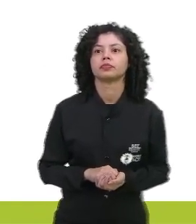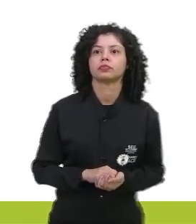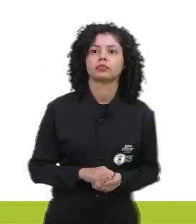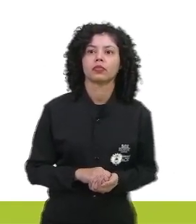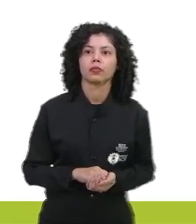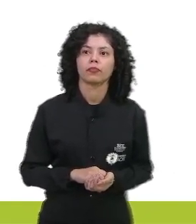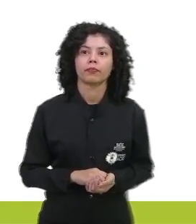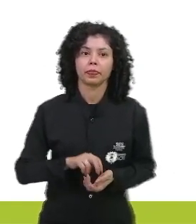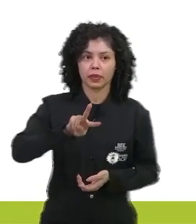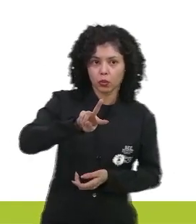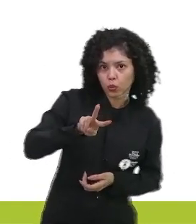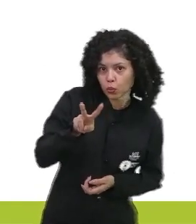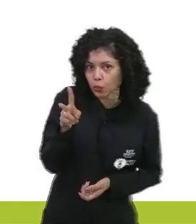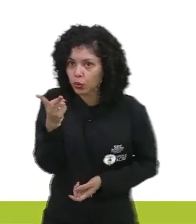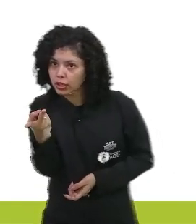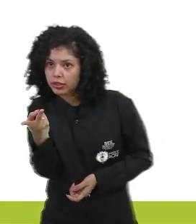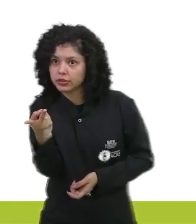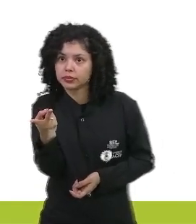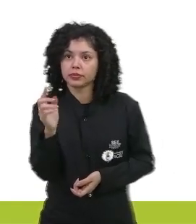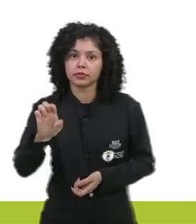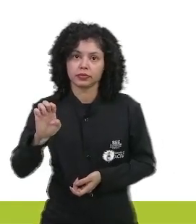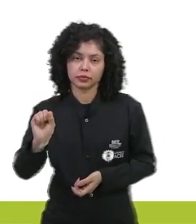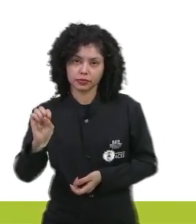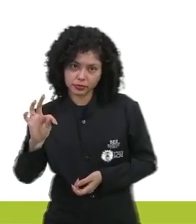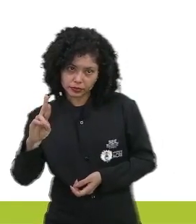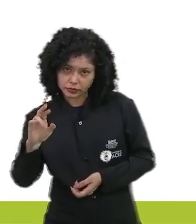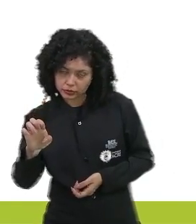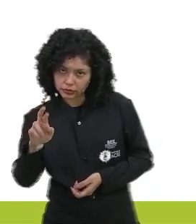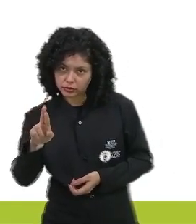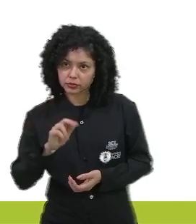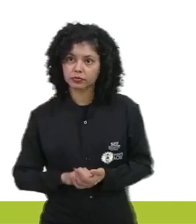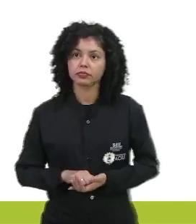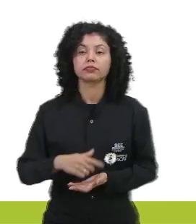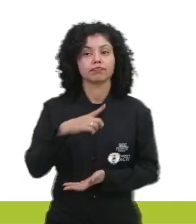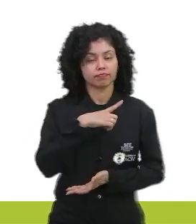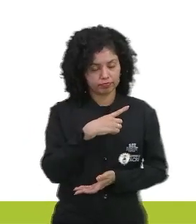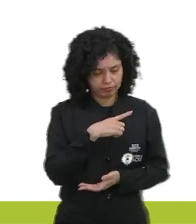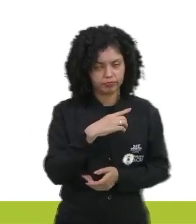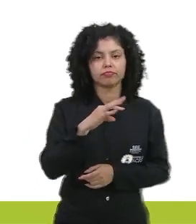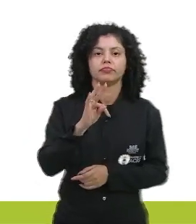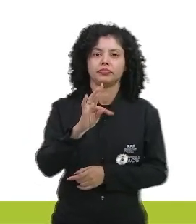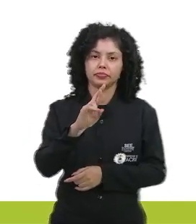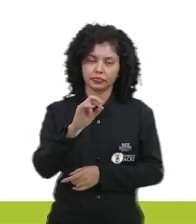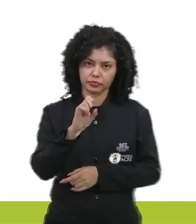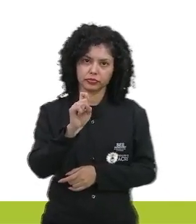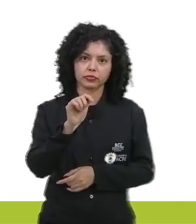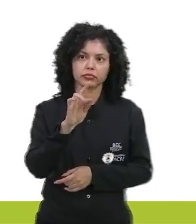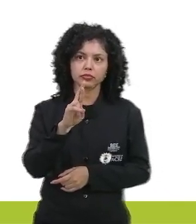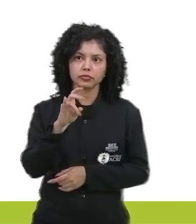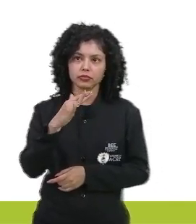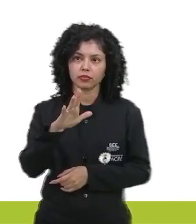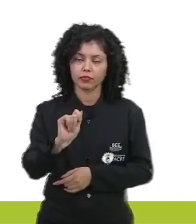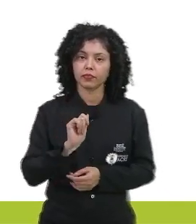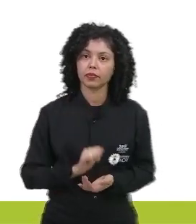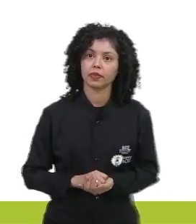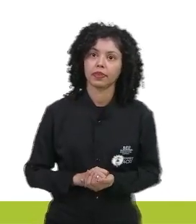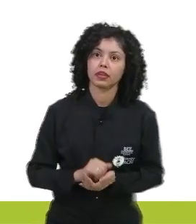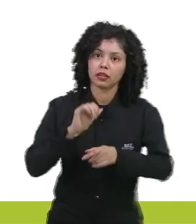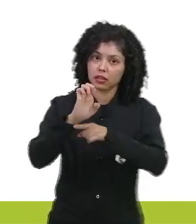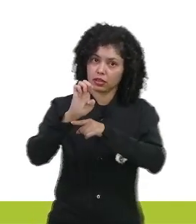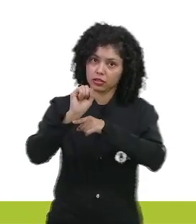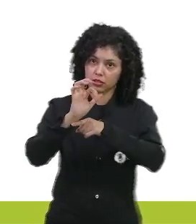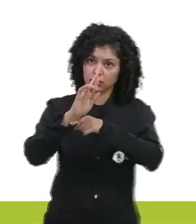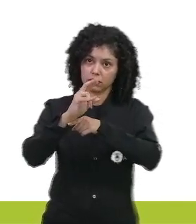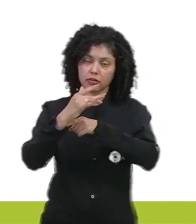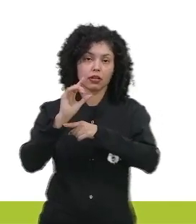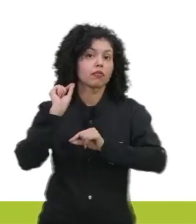se convertendo em outro éster. Aí eu tenho uma transesterificação. A